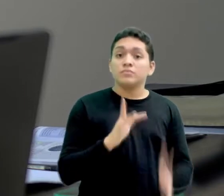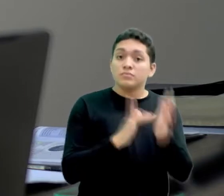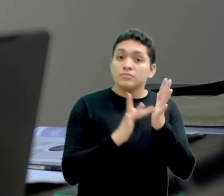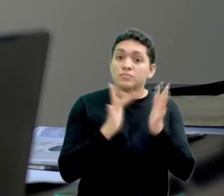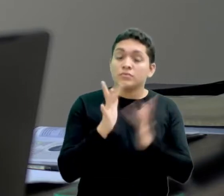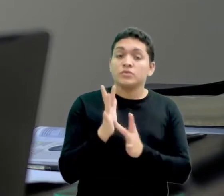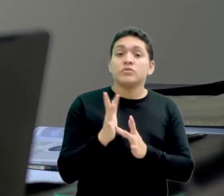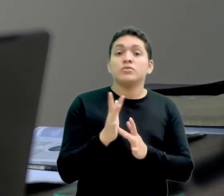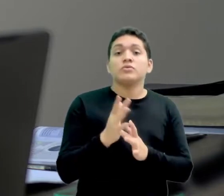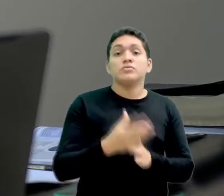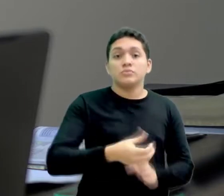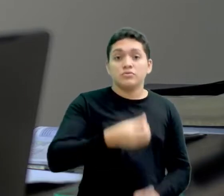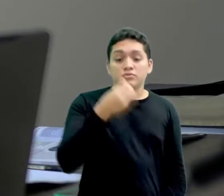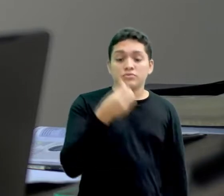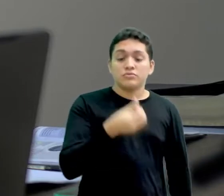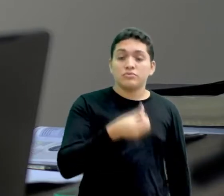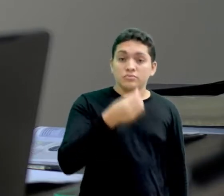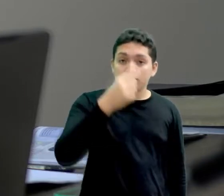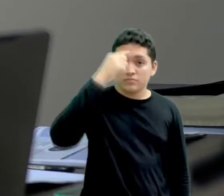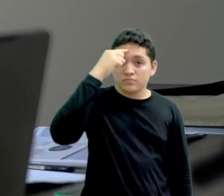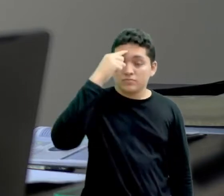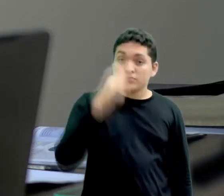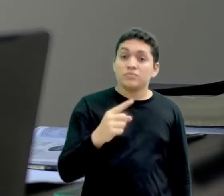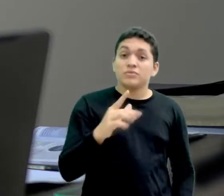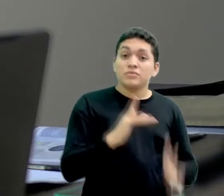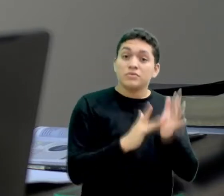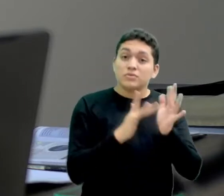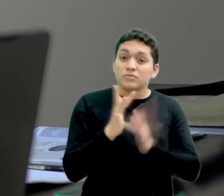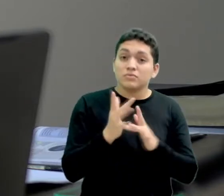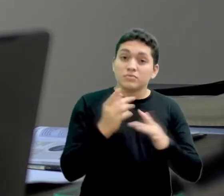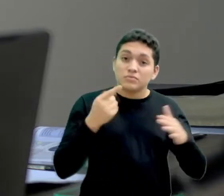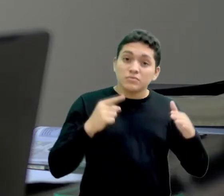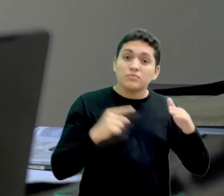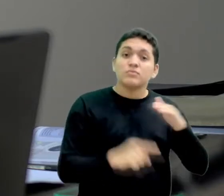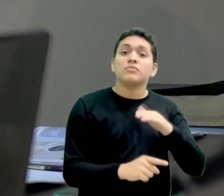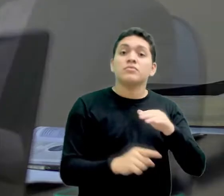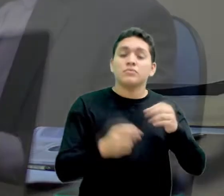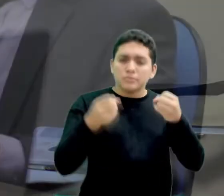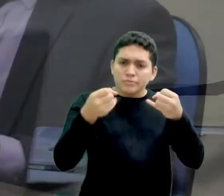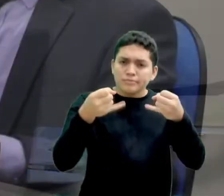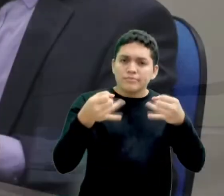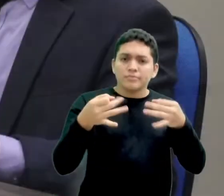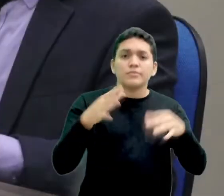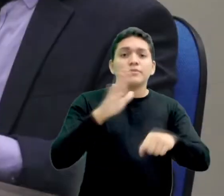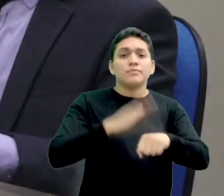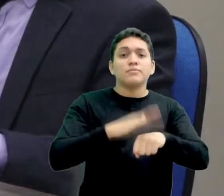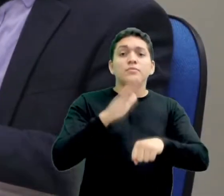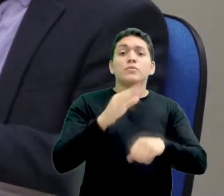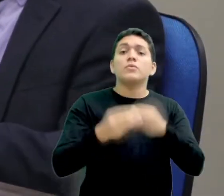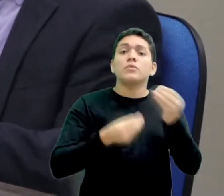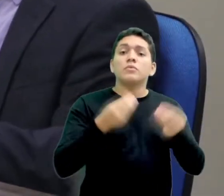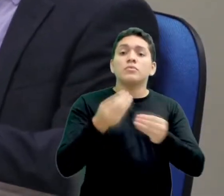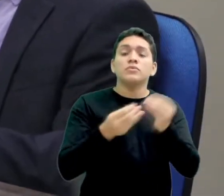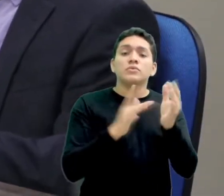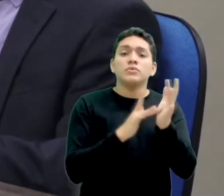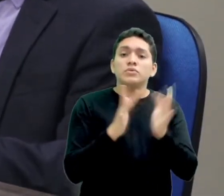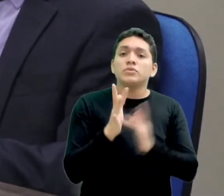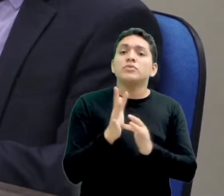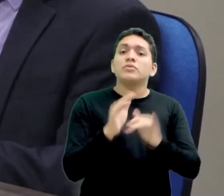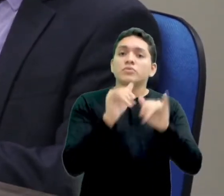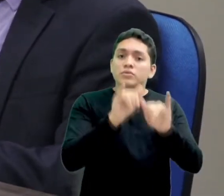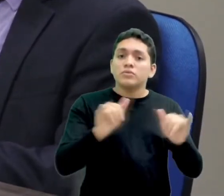o sexto mandamento. Jesus vai aprofundar. Fale-nos um pouco mais acerca, né, de como Jesus tratou esse